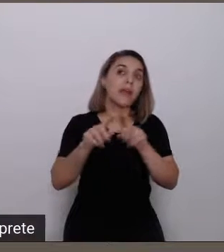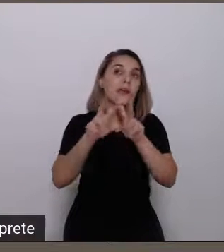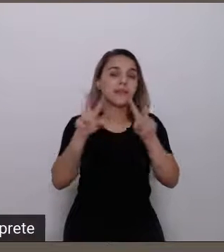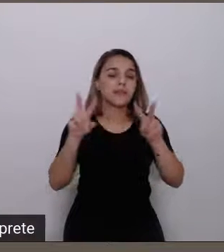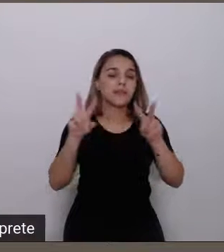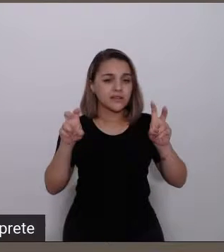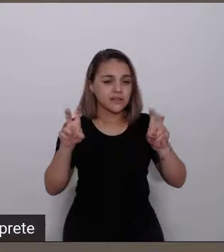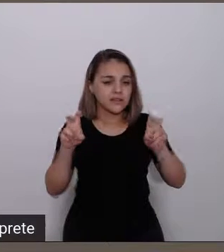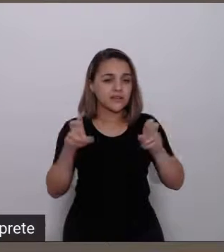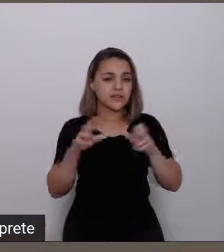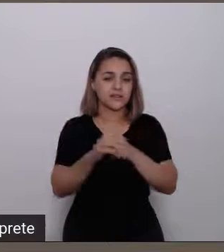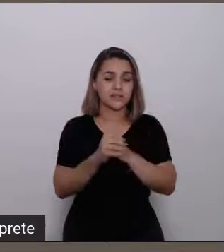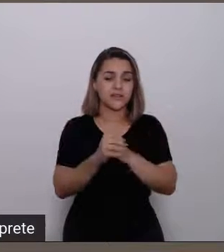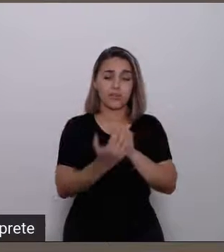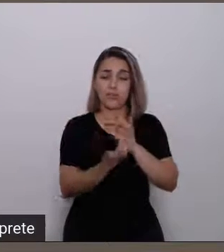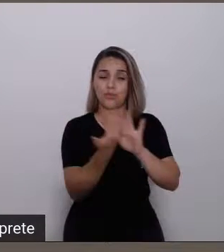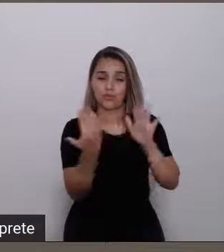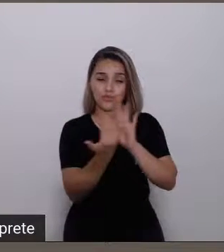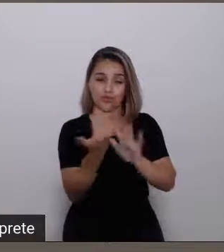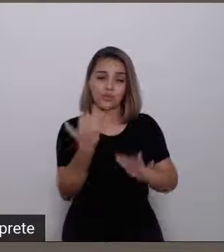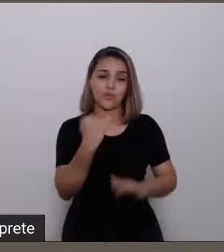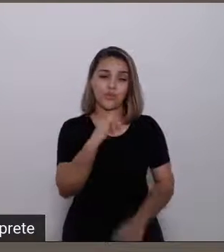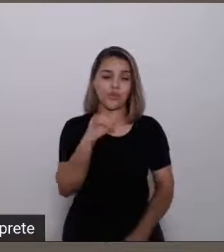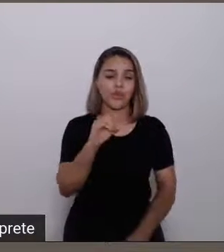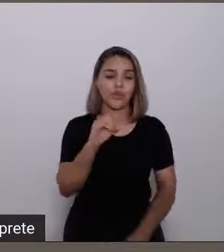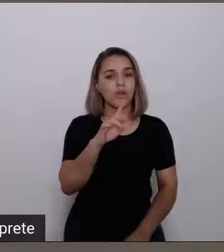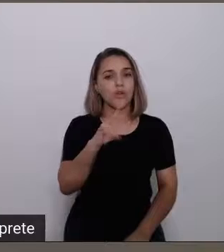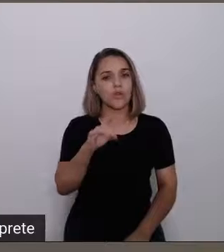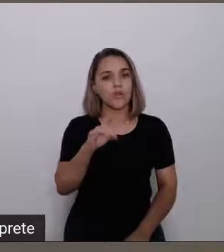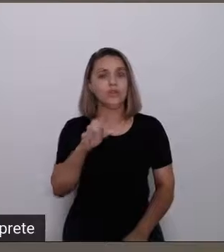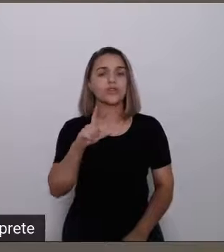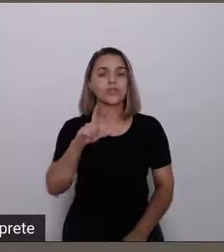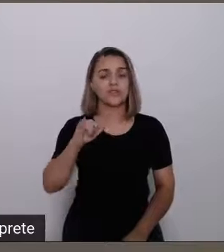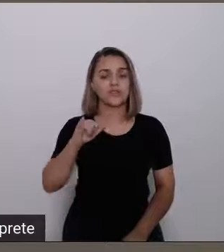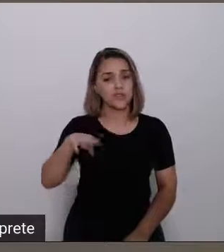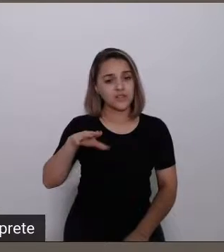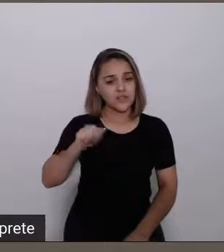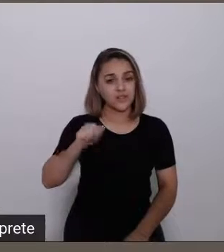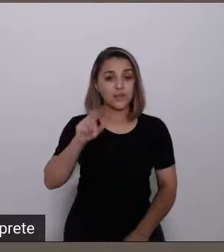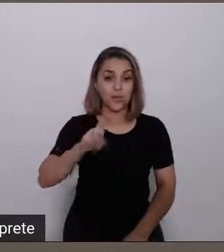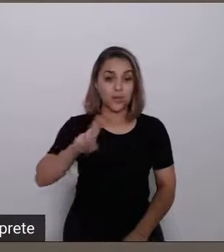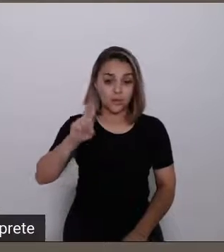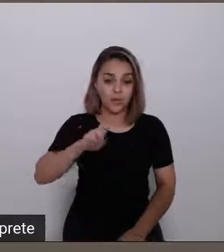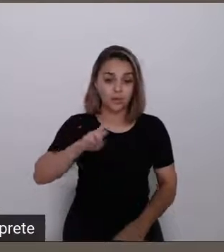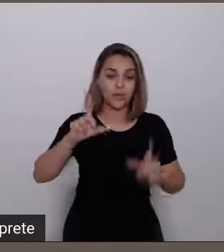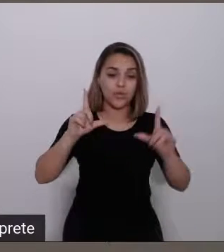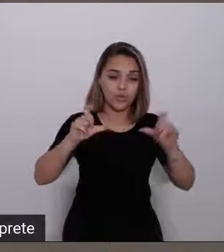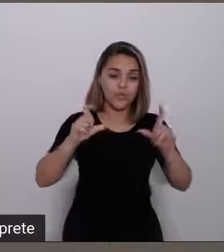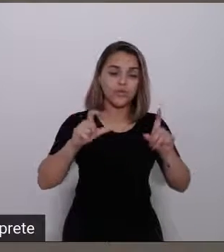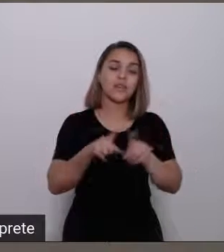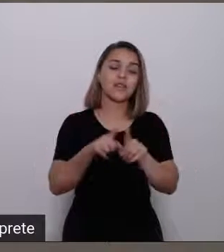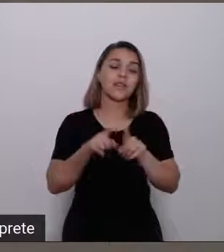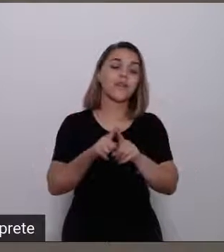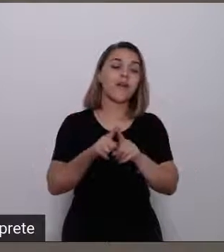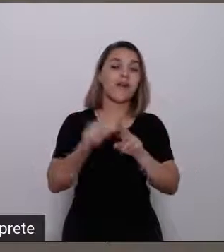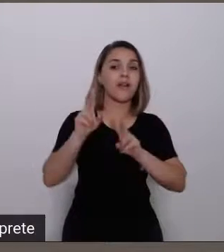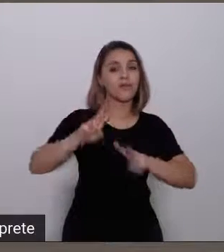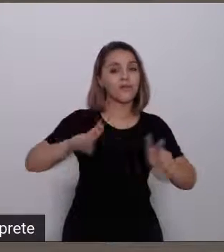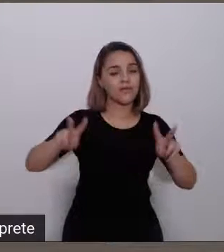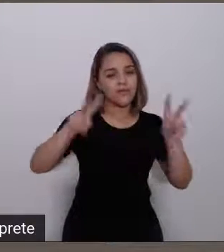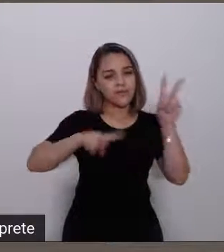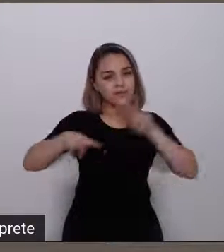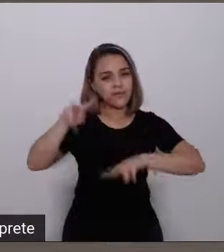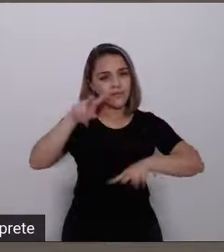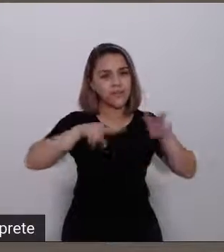do livro de Jorge Lima, é sobre esse uso da fotografia como... da fotomontagem até como educação visual para o leitor. Né?